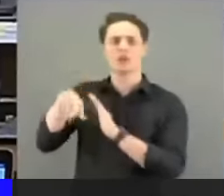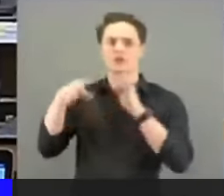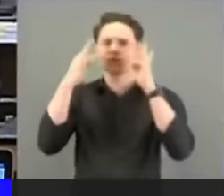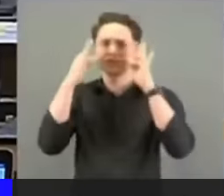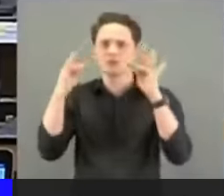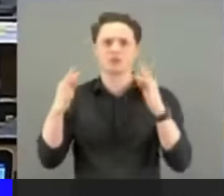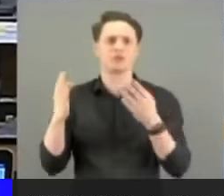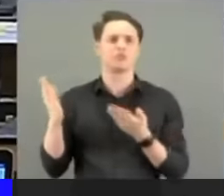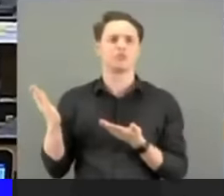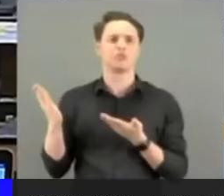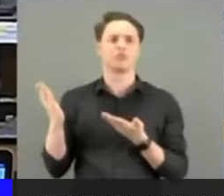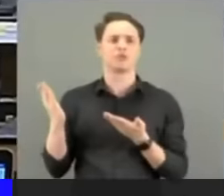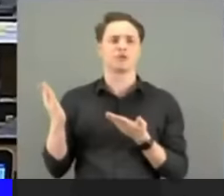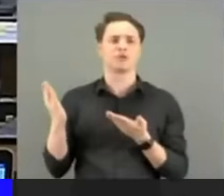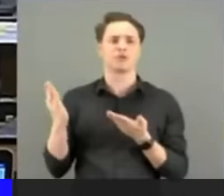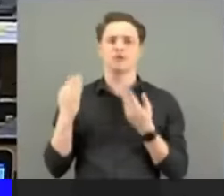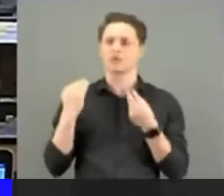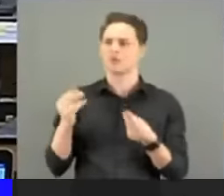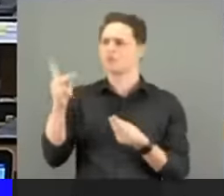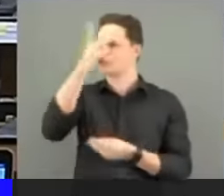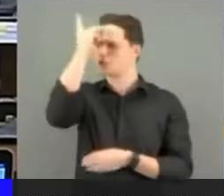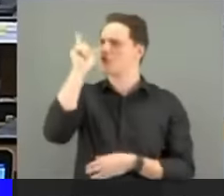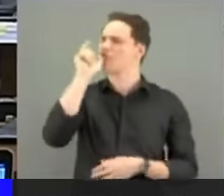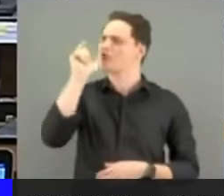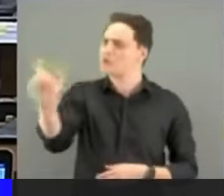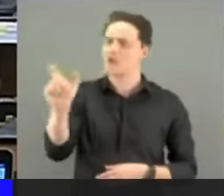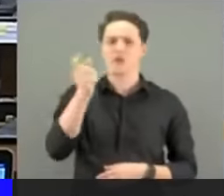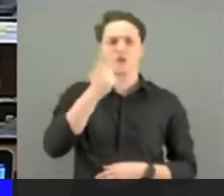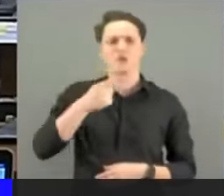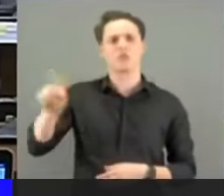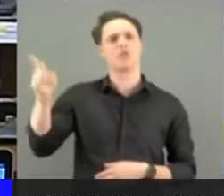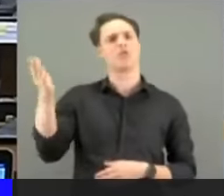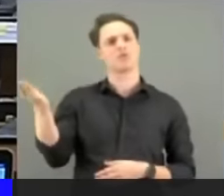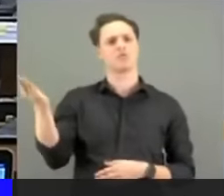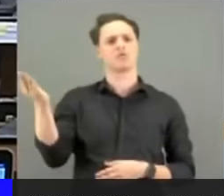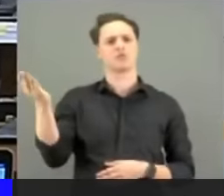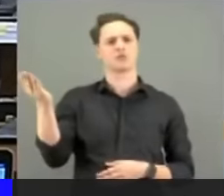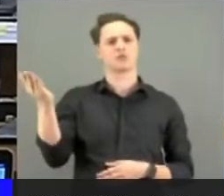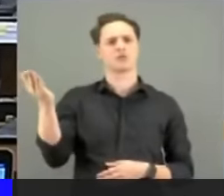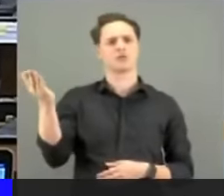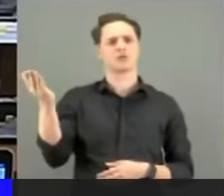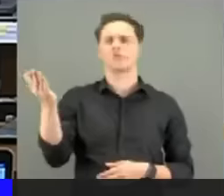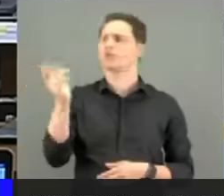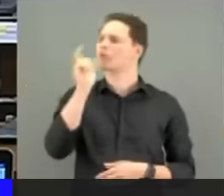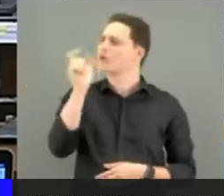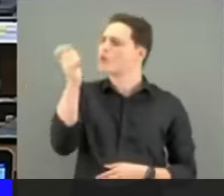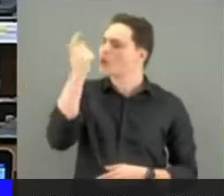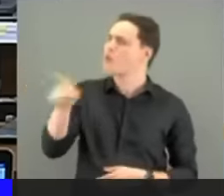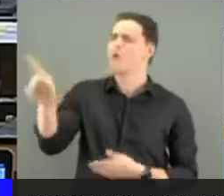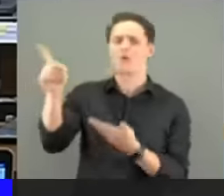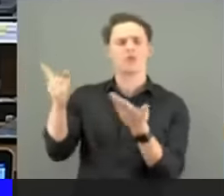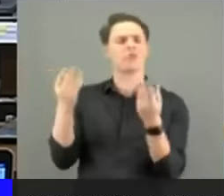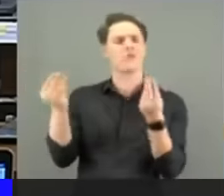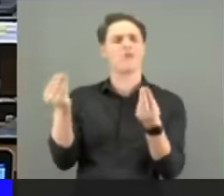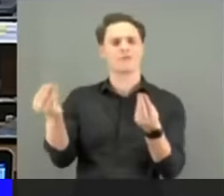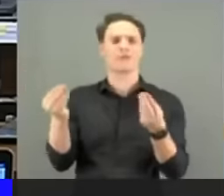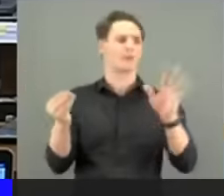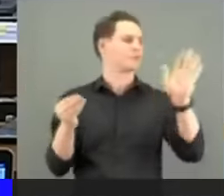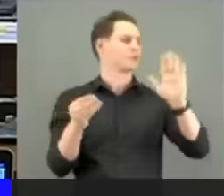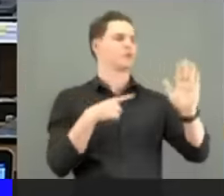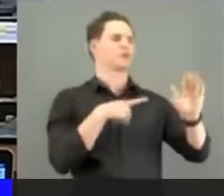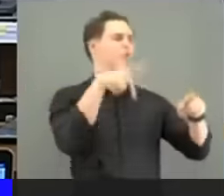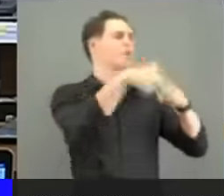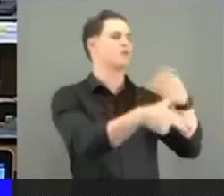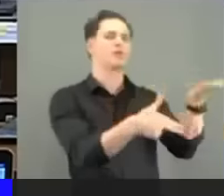em lá, presidente. São ofensas reiteradas ao depoente. Não teve ofensa, não. O senador não pode interromper, assim, a deputada,